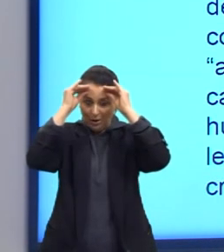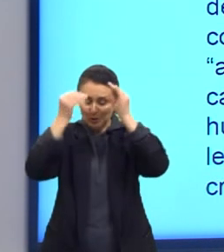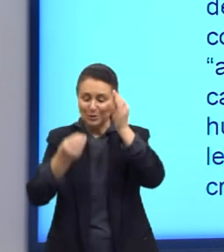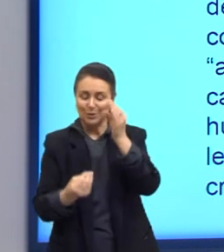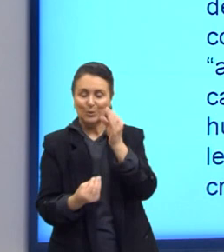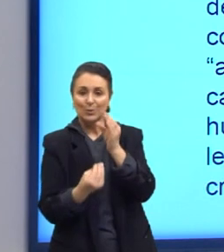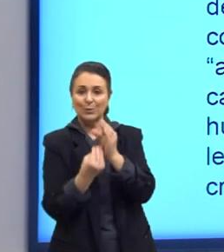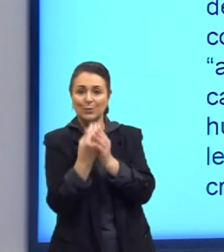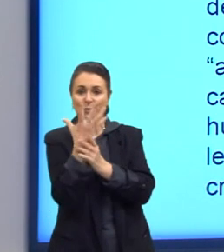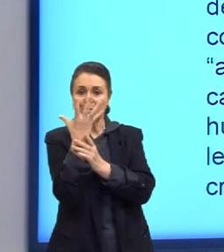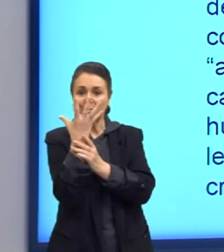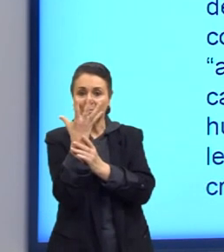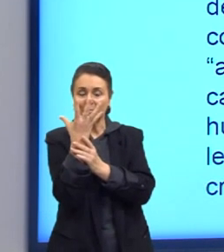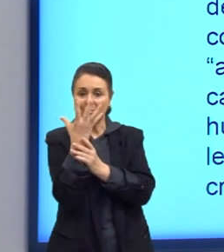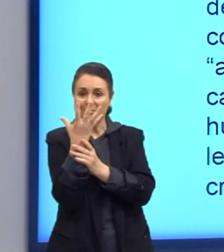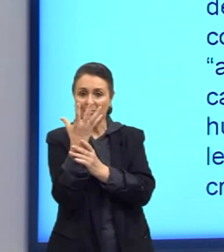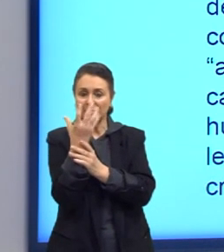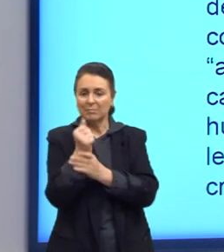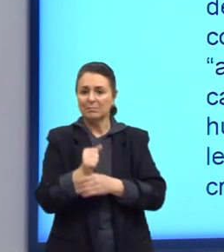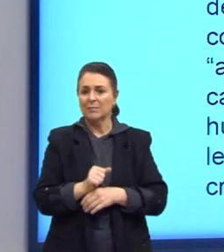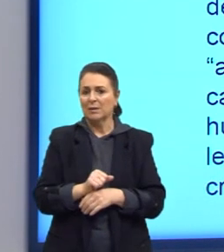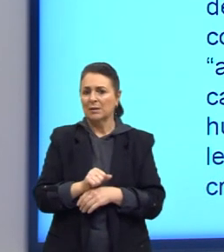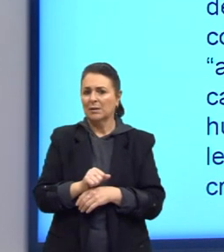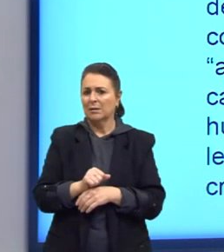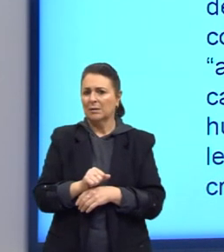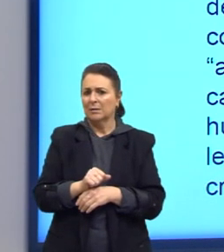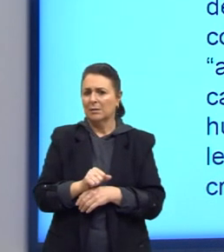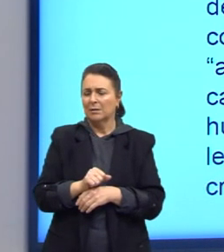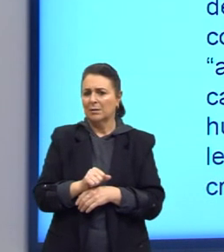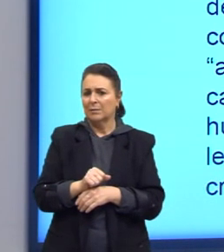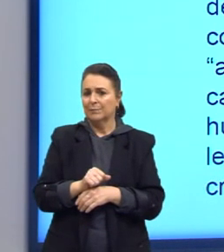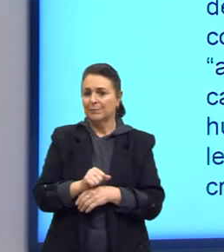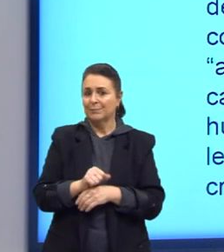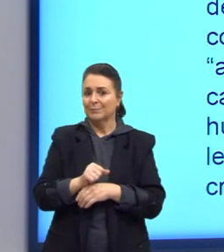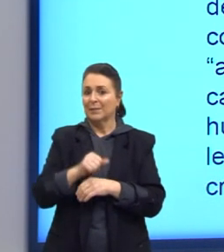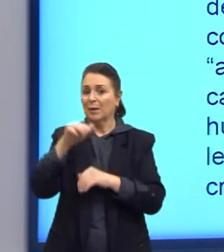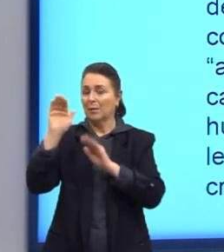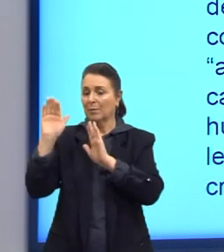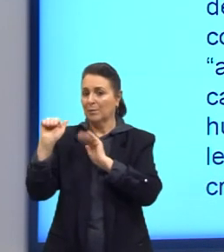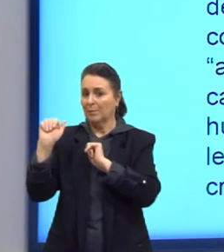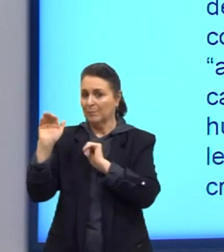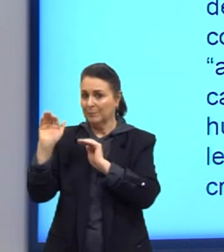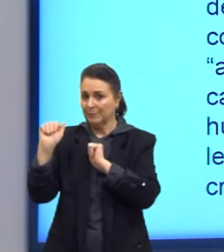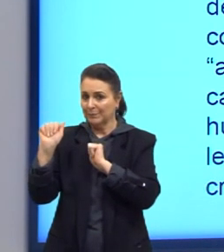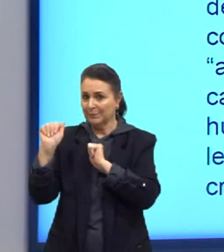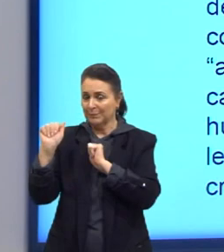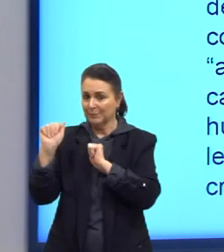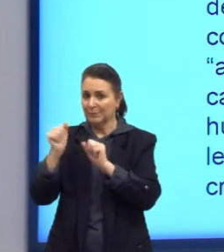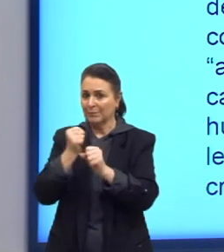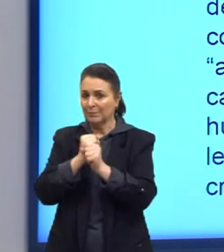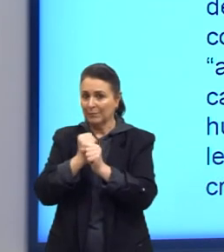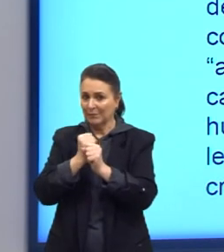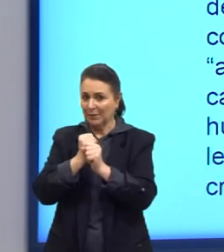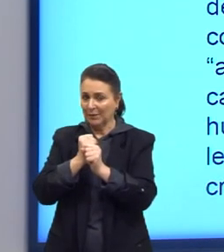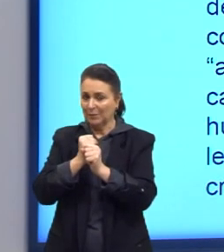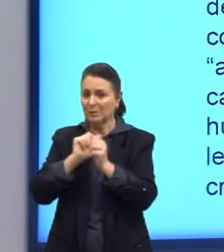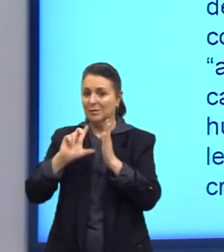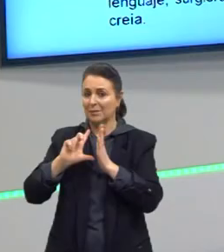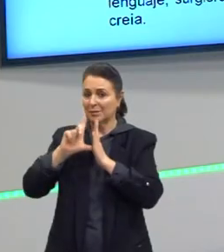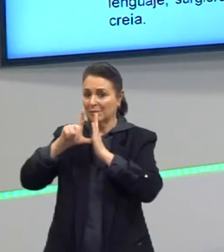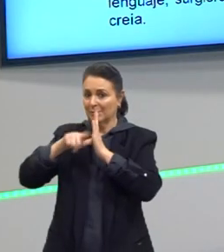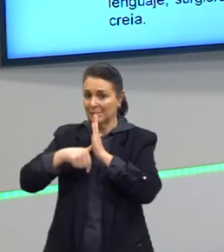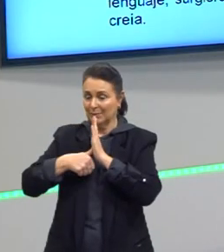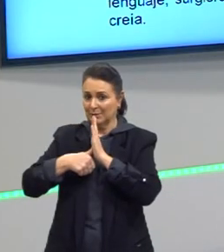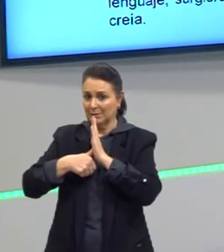surgiram centos de milhares de anos antes do que se cria Ou